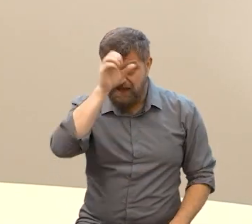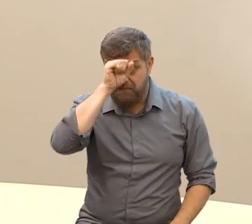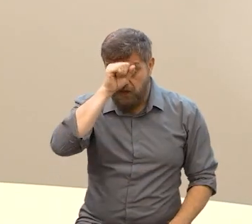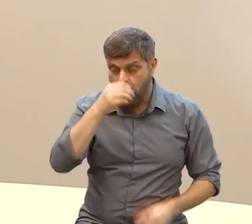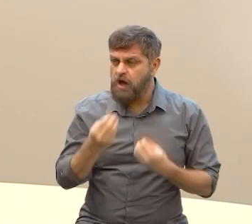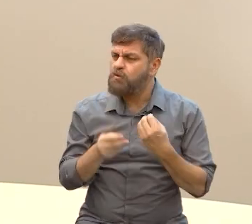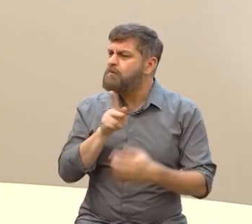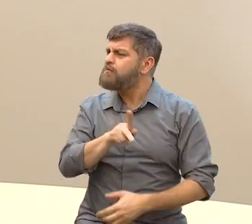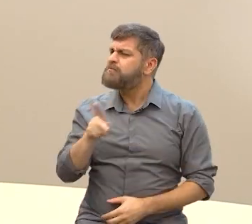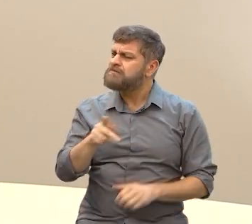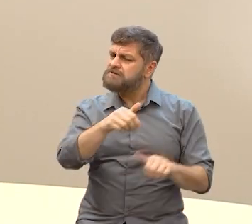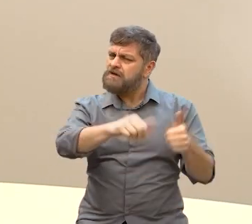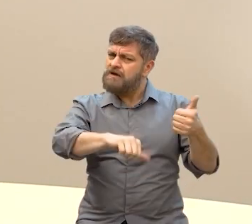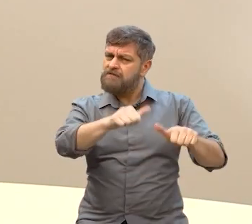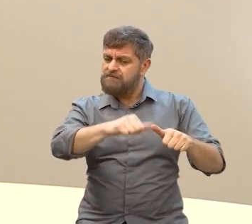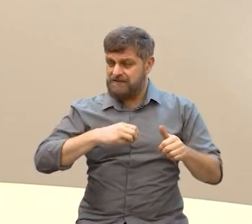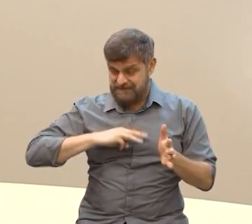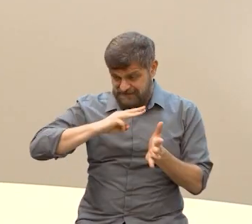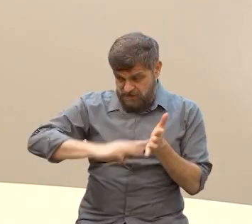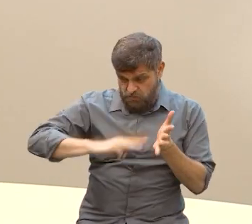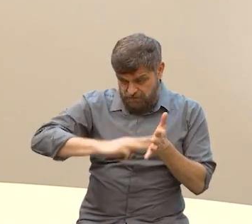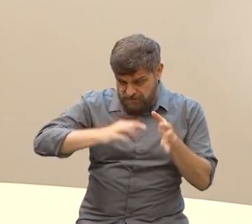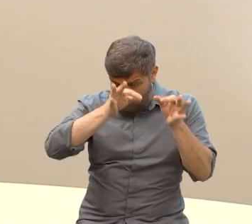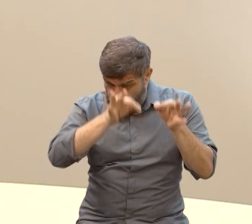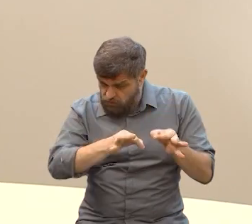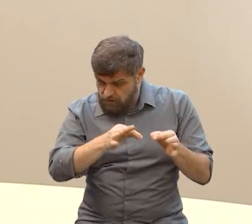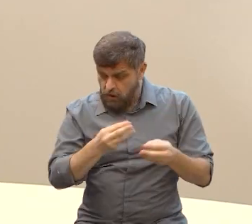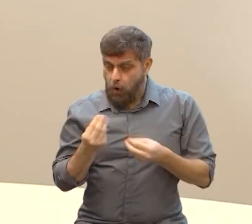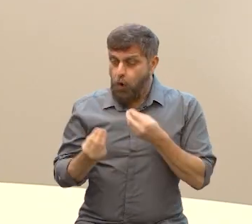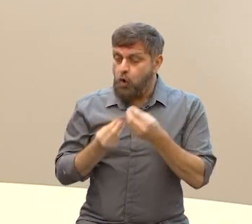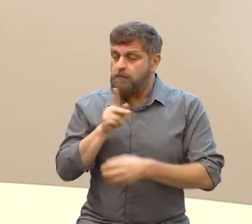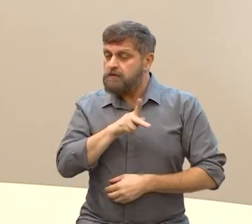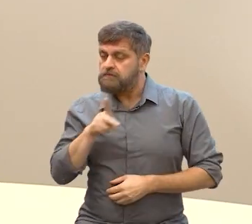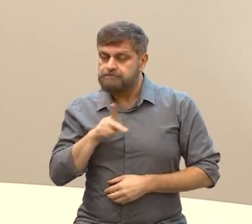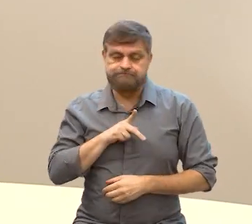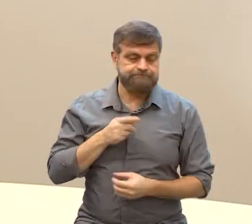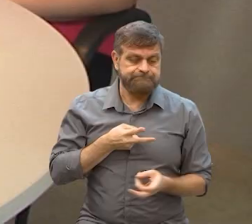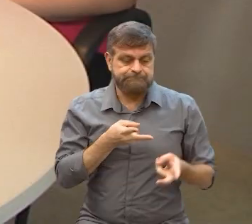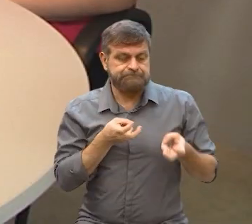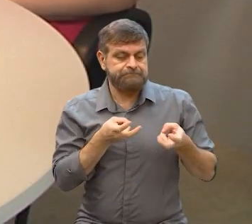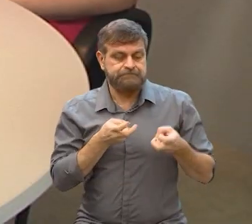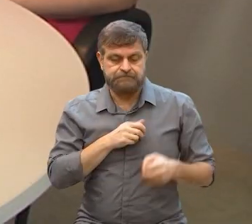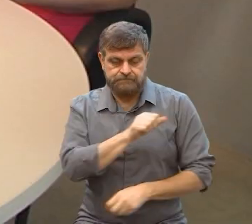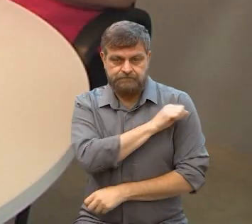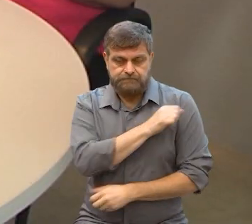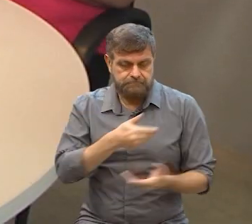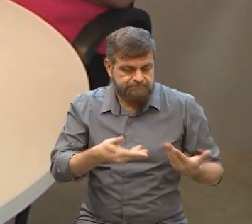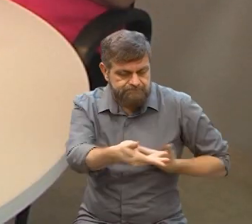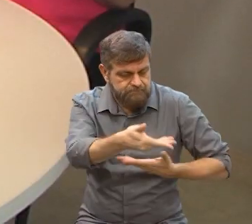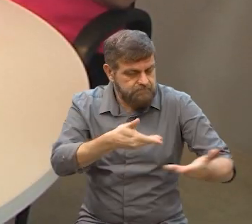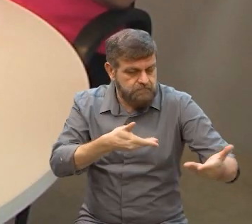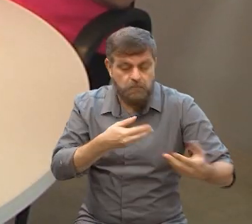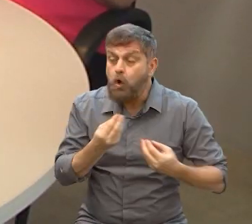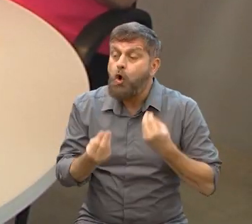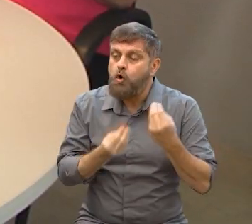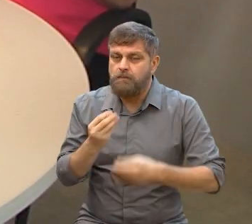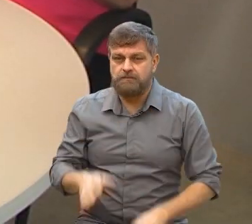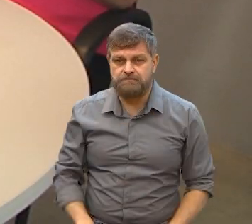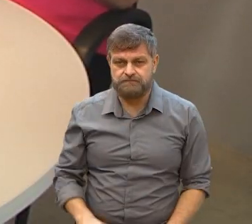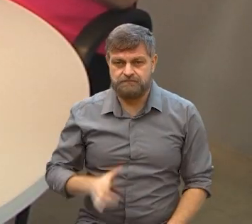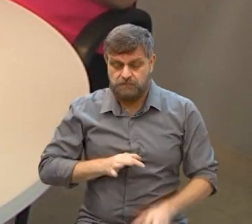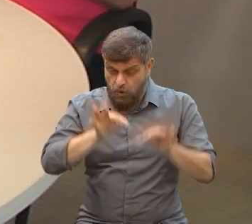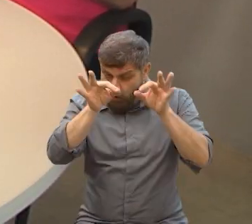essa avaliação? Existe um método correto ou ele vai desenvolvendo aquilo com o aluno? Eu acho que correto não